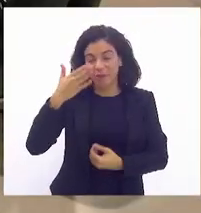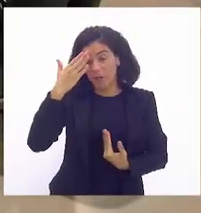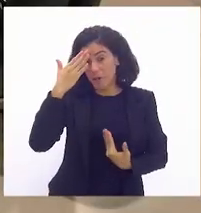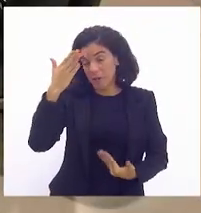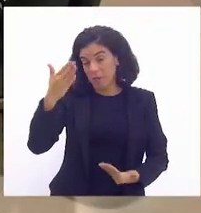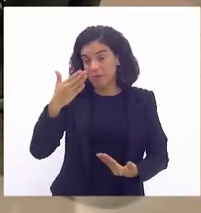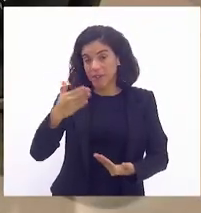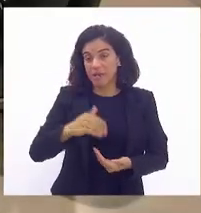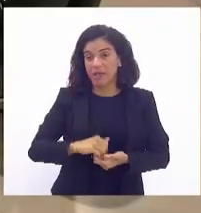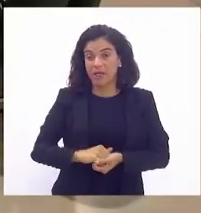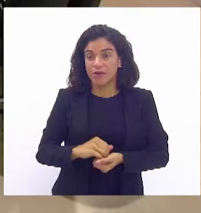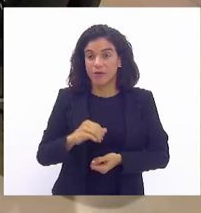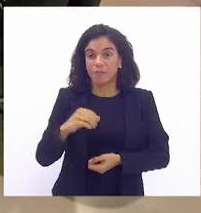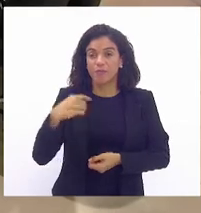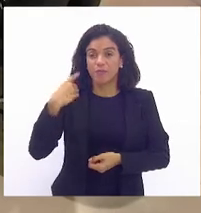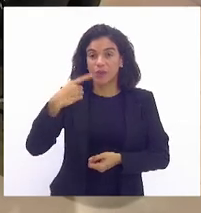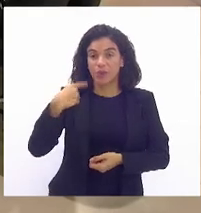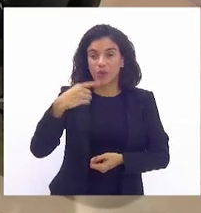Obrigado, doutor Leandro.